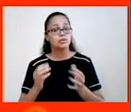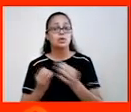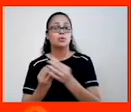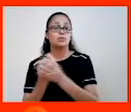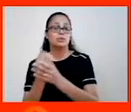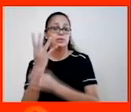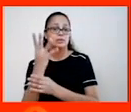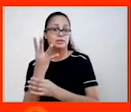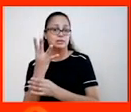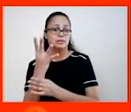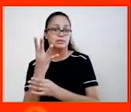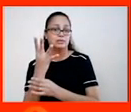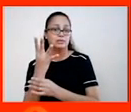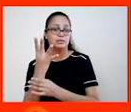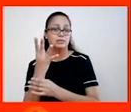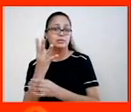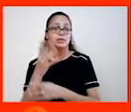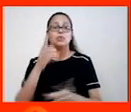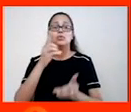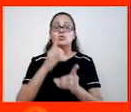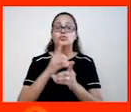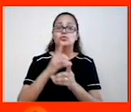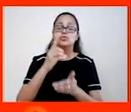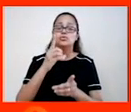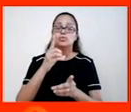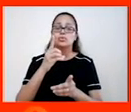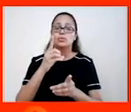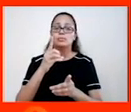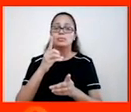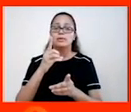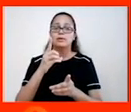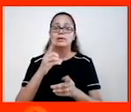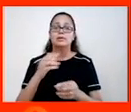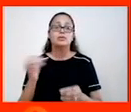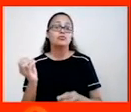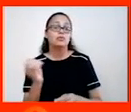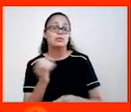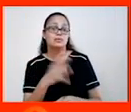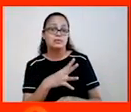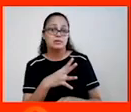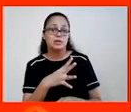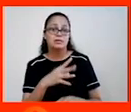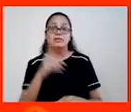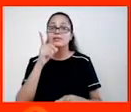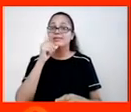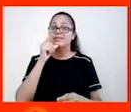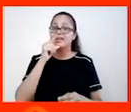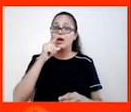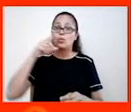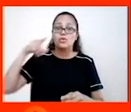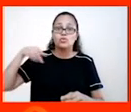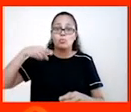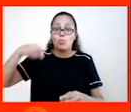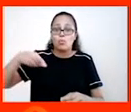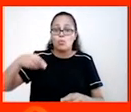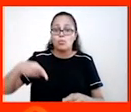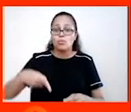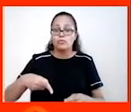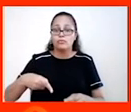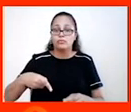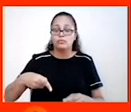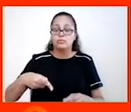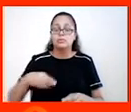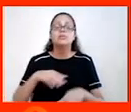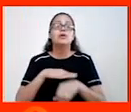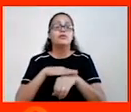então descobertas recentes de reserva de petróleo em águas profundas, que é conhecida como pré-sal. Nós vamos